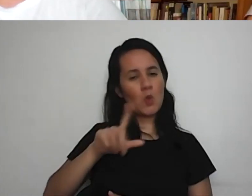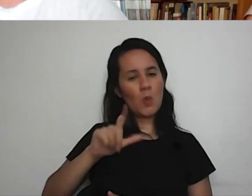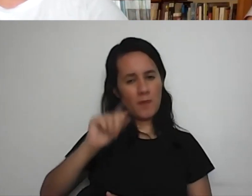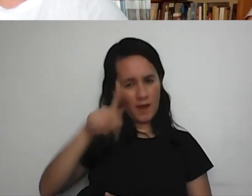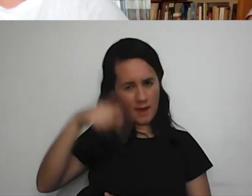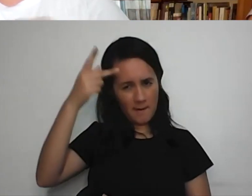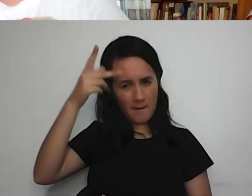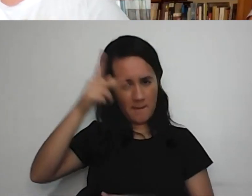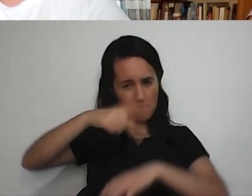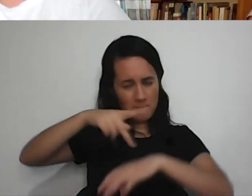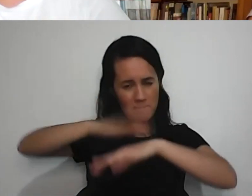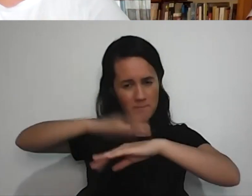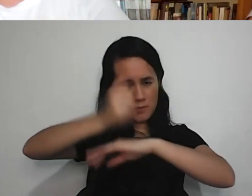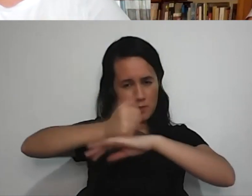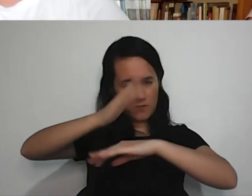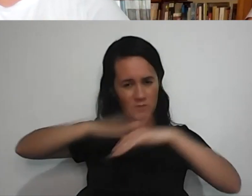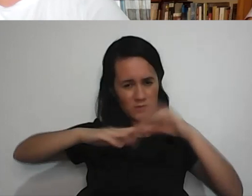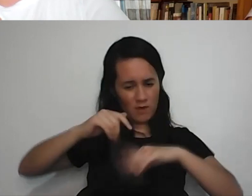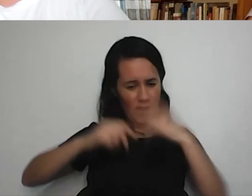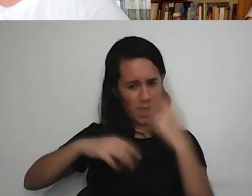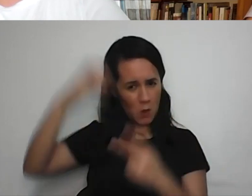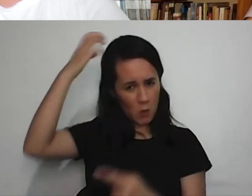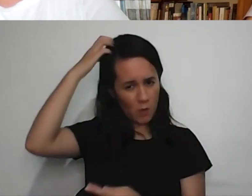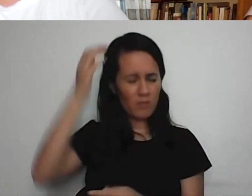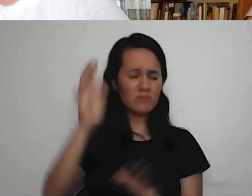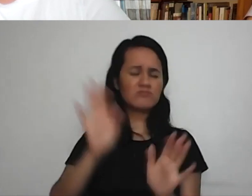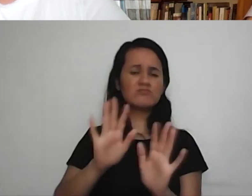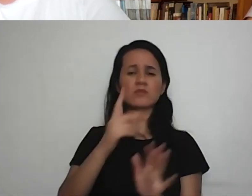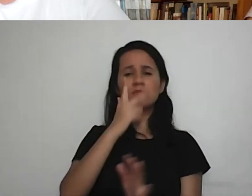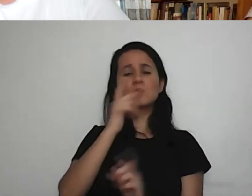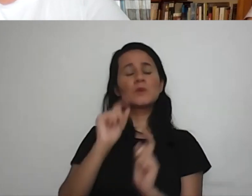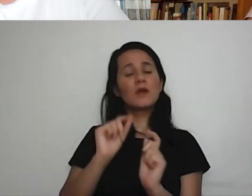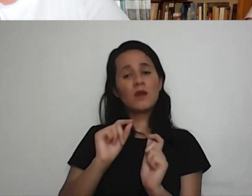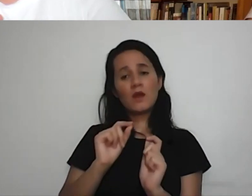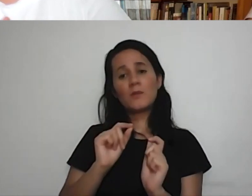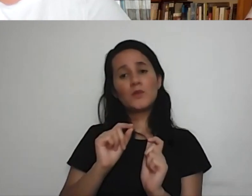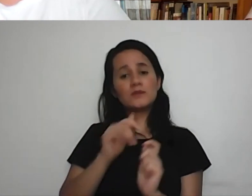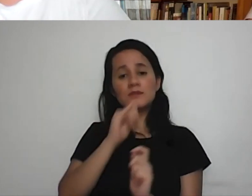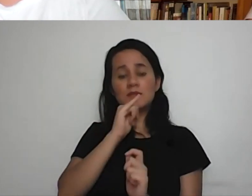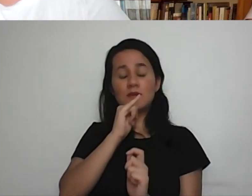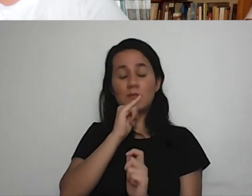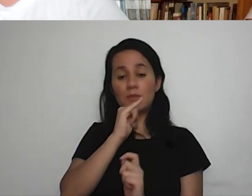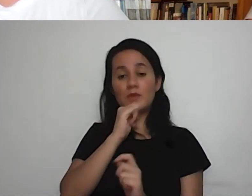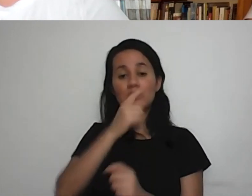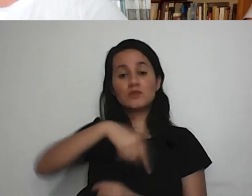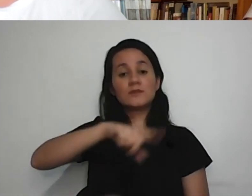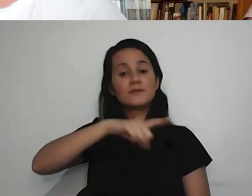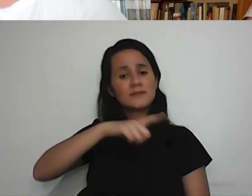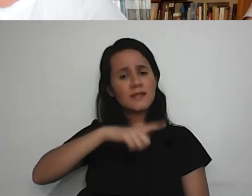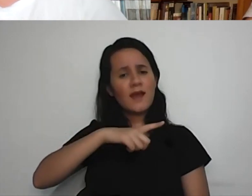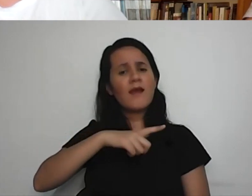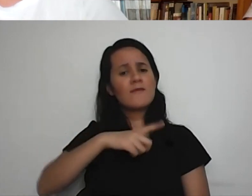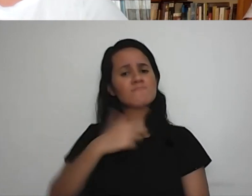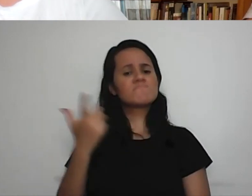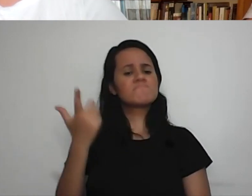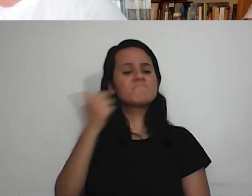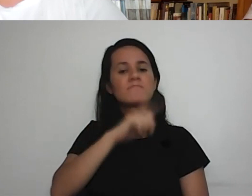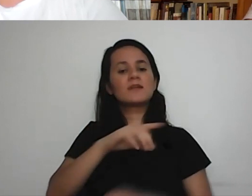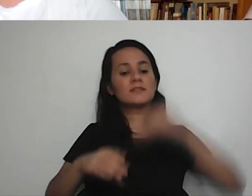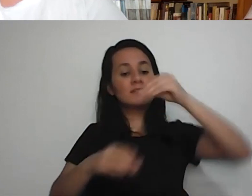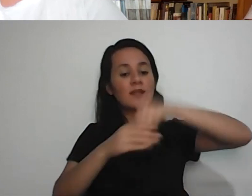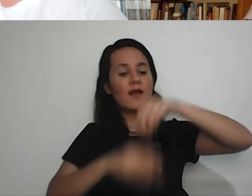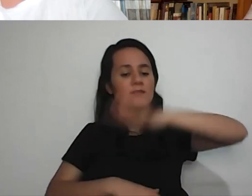eu nem olho por aí, né? O que eu acho é que, na verdade, a gente tem grandes heróis aí na sala de aula,